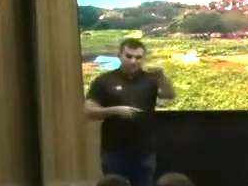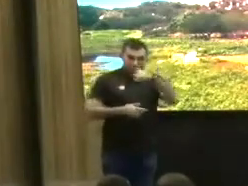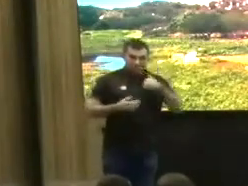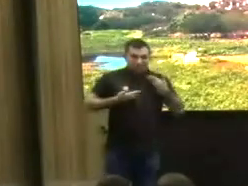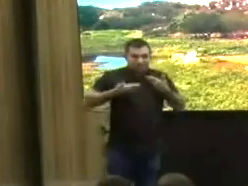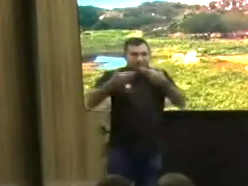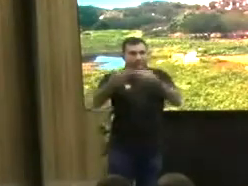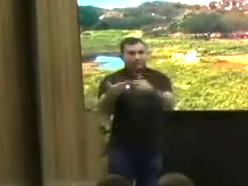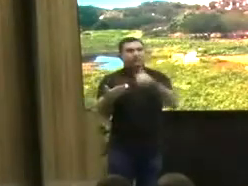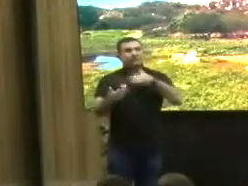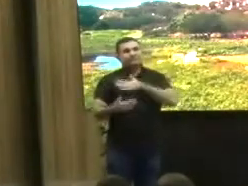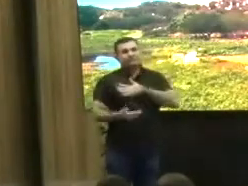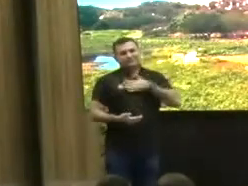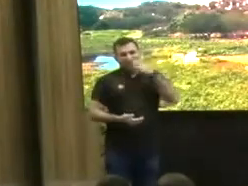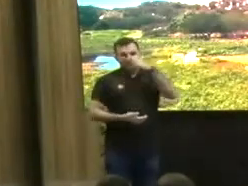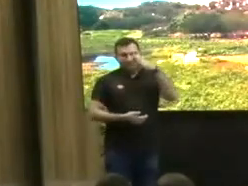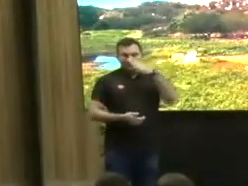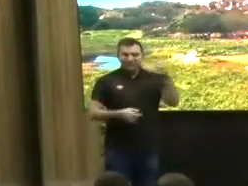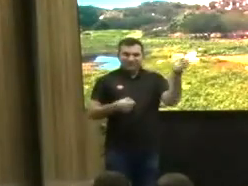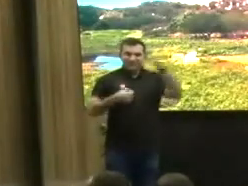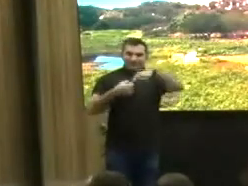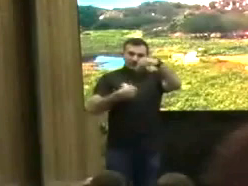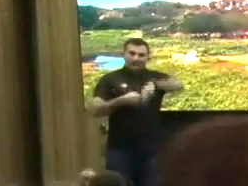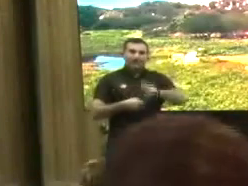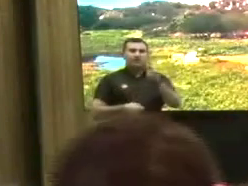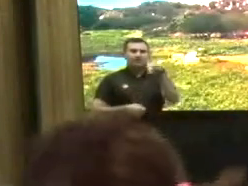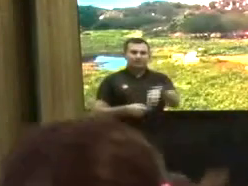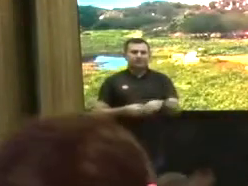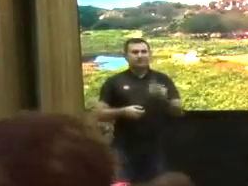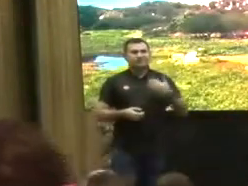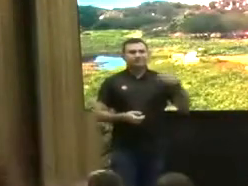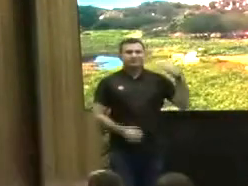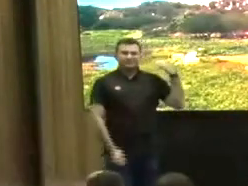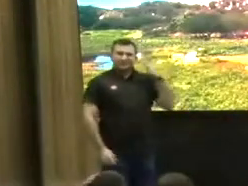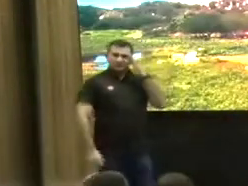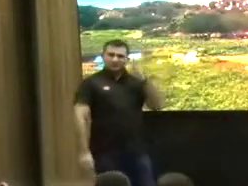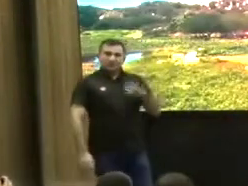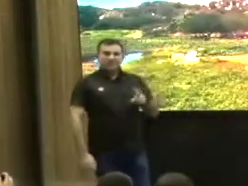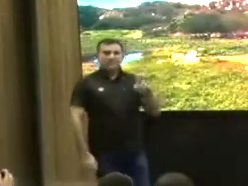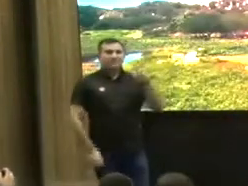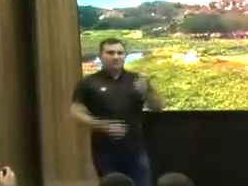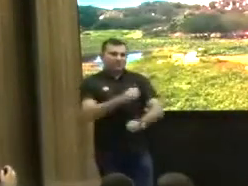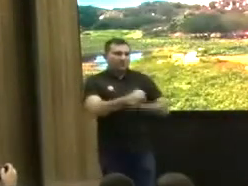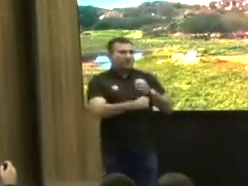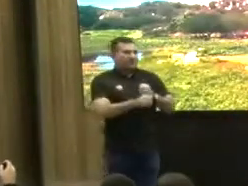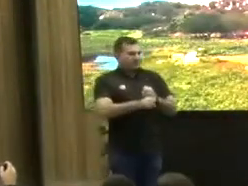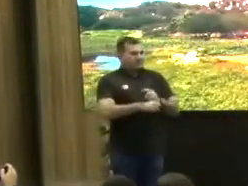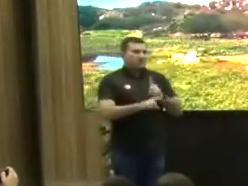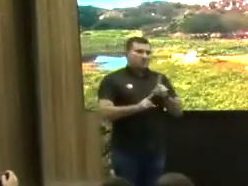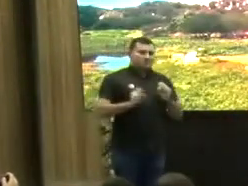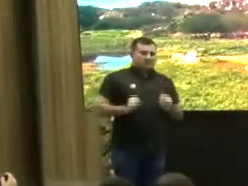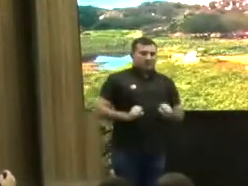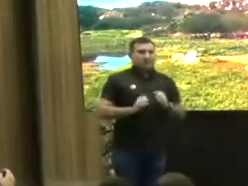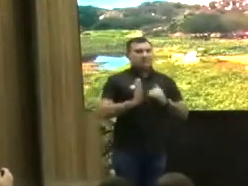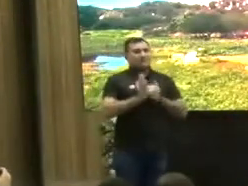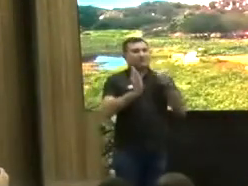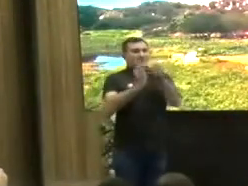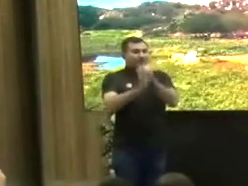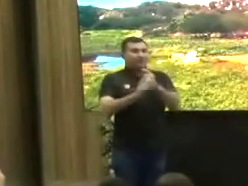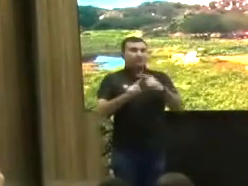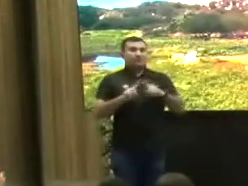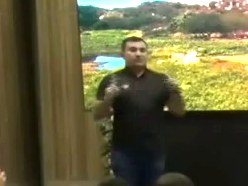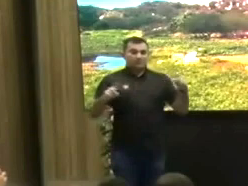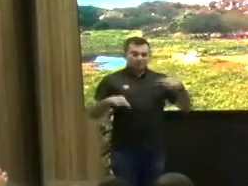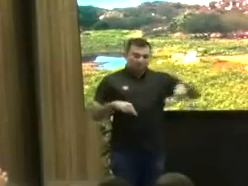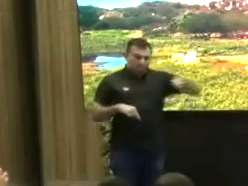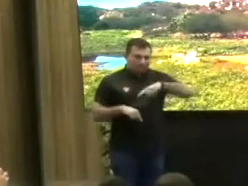convite. É um prazer voltar ao Rio Grande do Norte depois. Pela minha conta, faz 5 anos, mas pode fazer mais, porque a pandemia